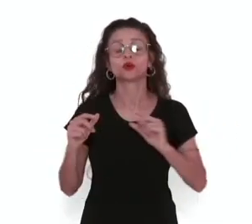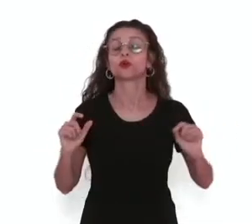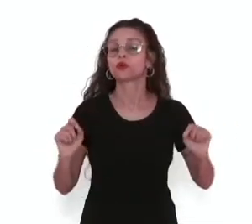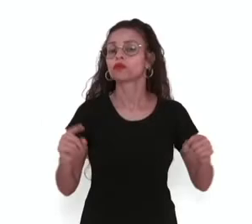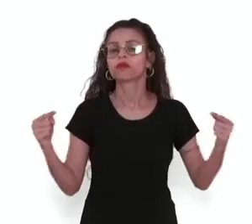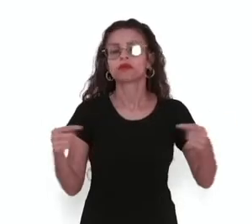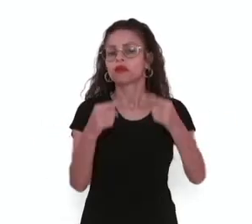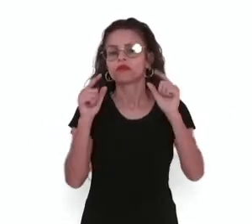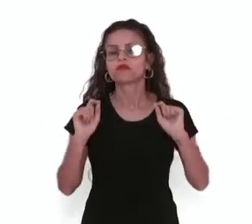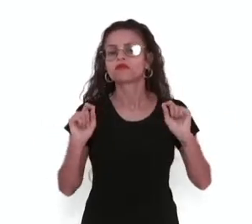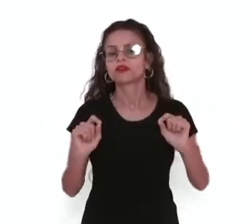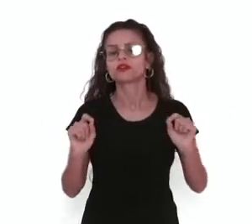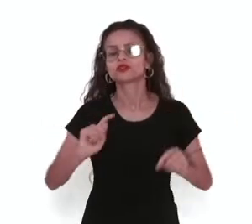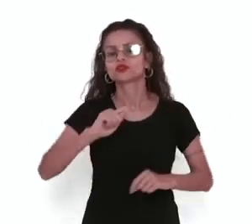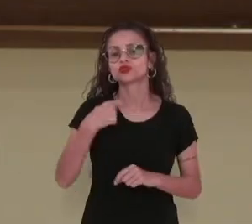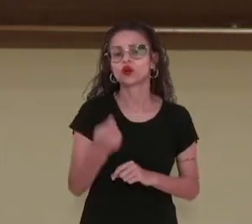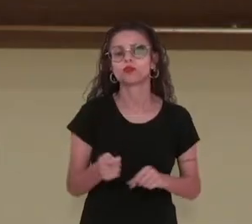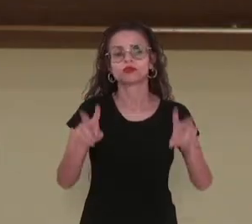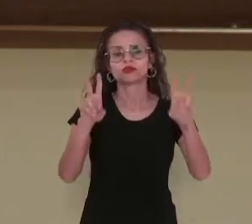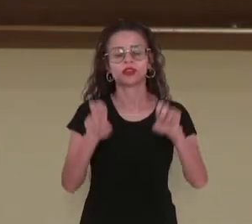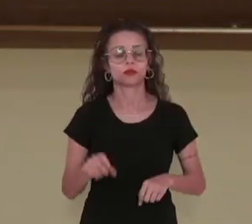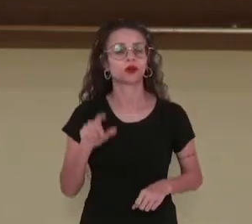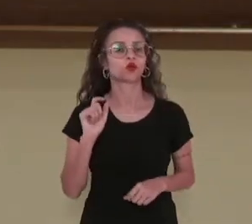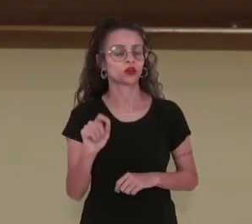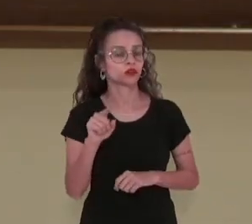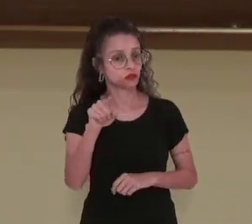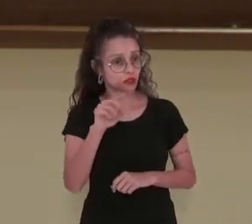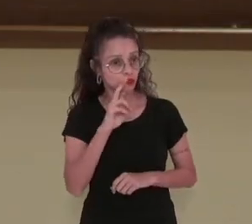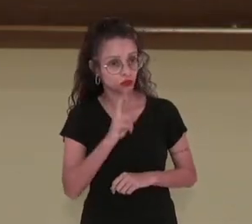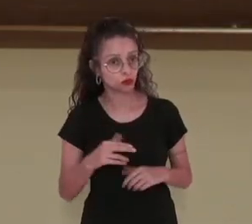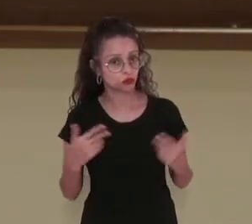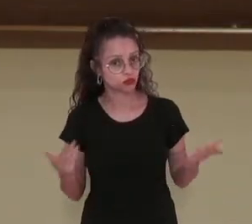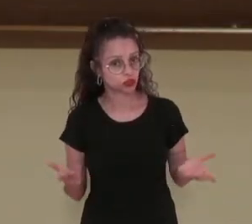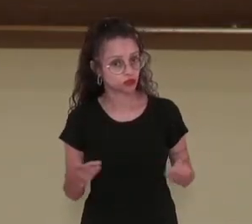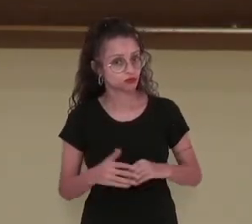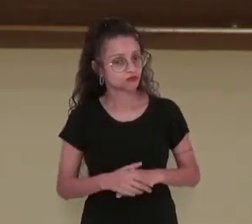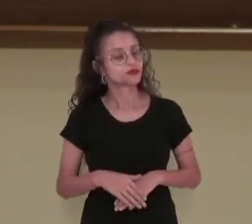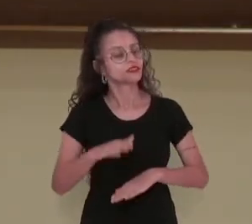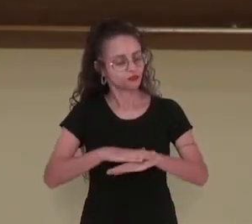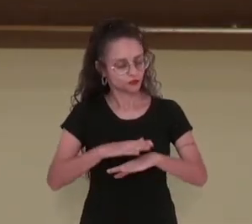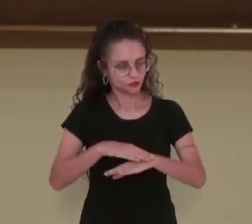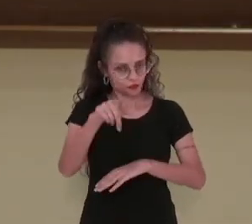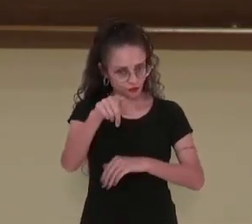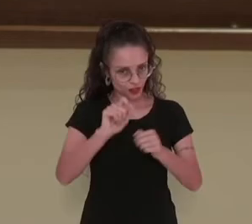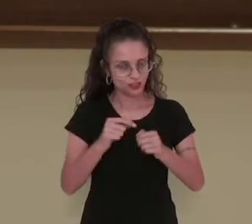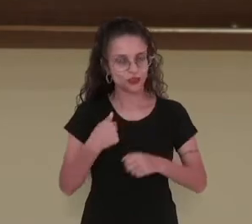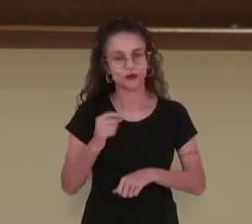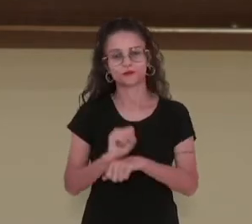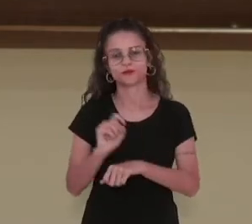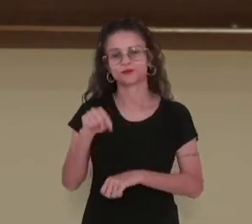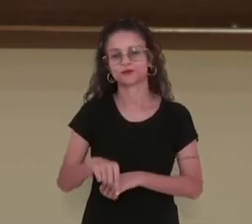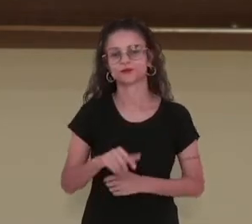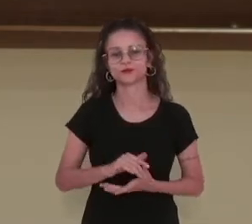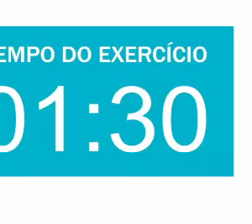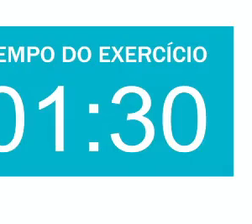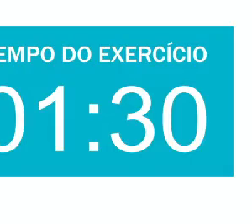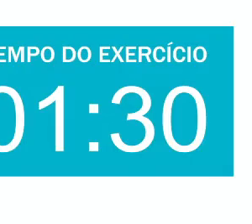essa expressão? O que você pode colocar aí? Faz aí, eu te aguardo aqui.